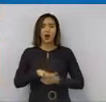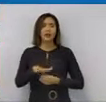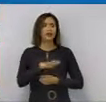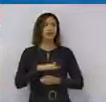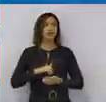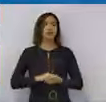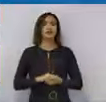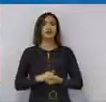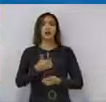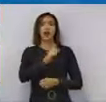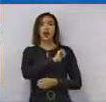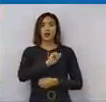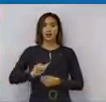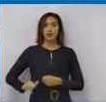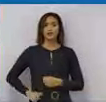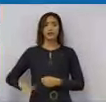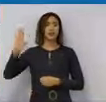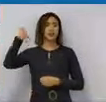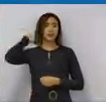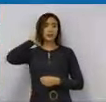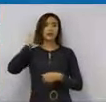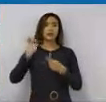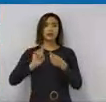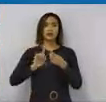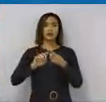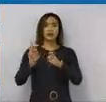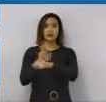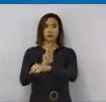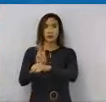de Ananindeua, Belém e Marituba.